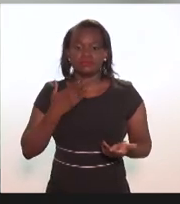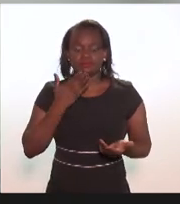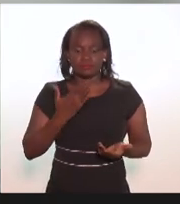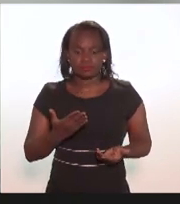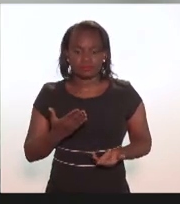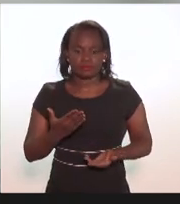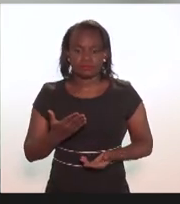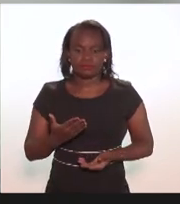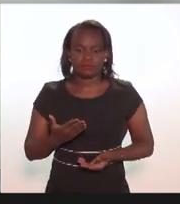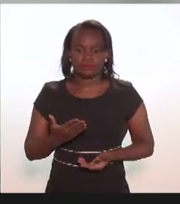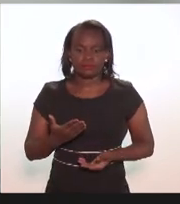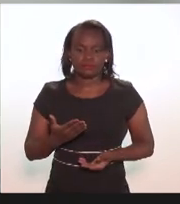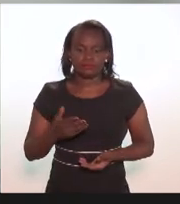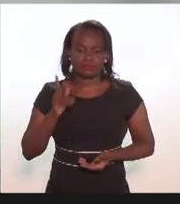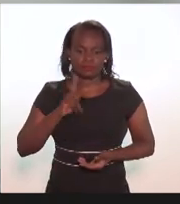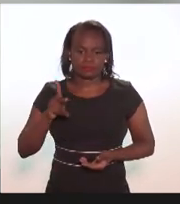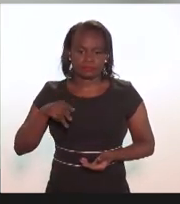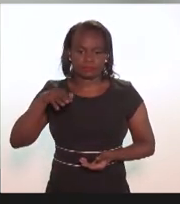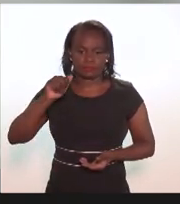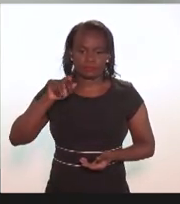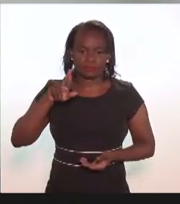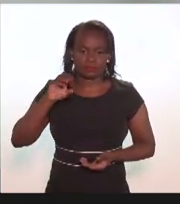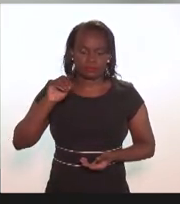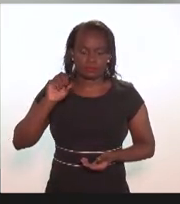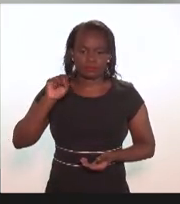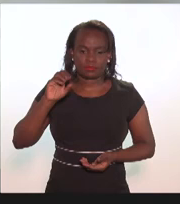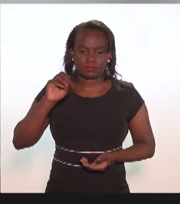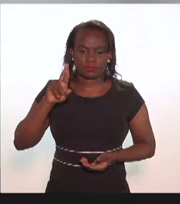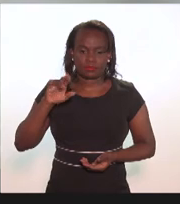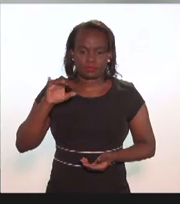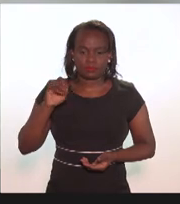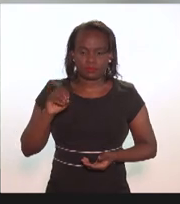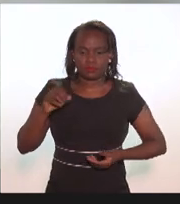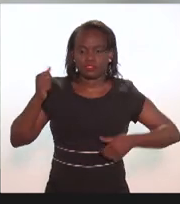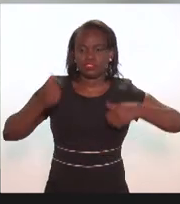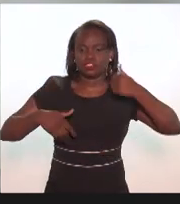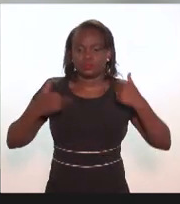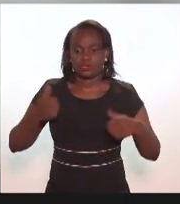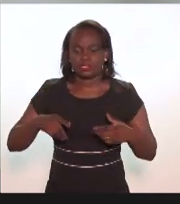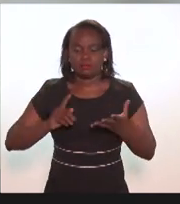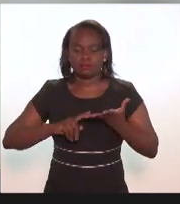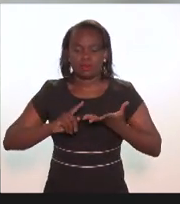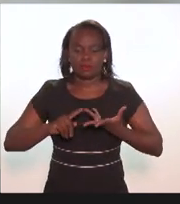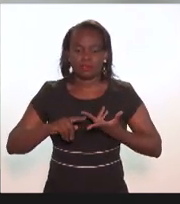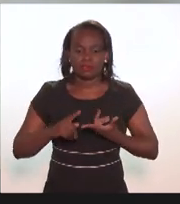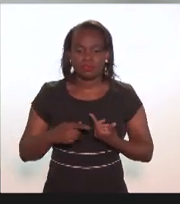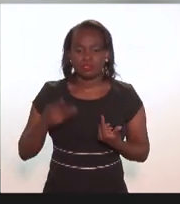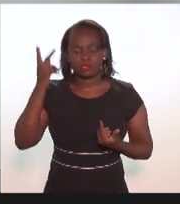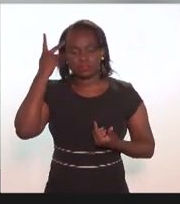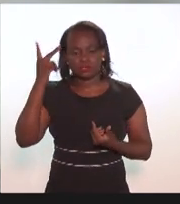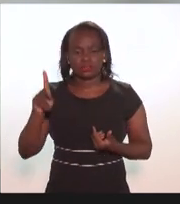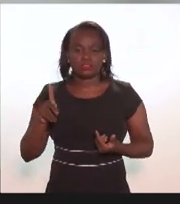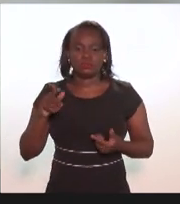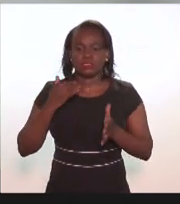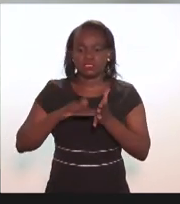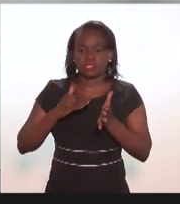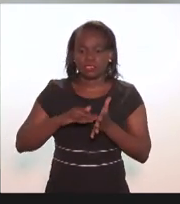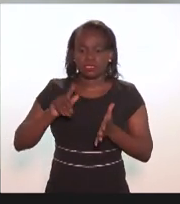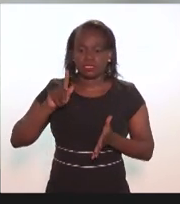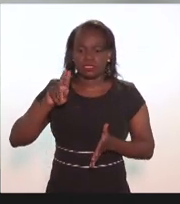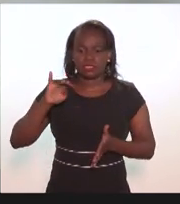solicito ao professor Mauro Osório que faça a sua, levante suas questões em relação ao